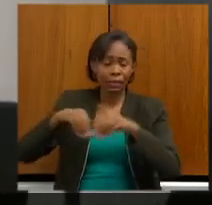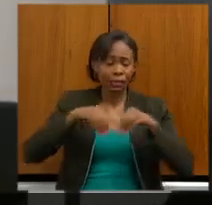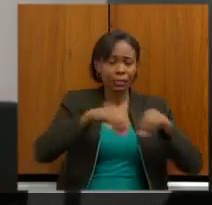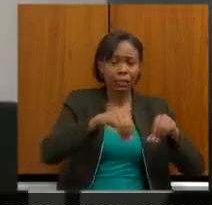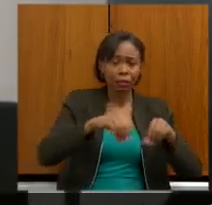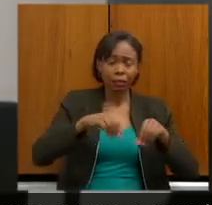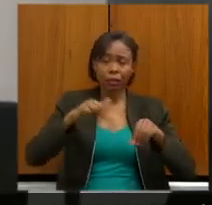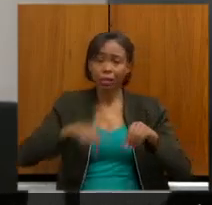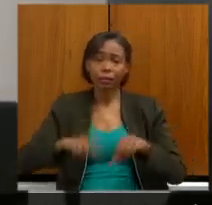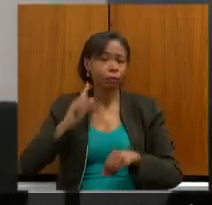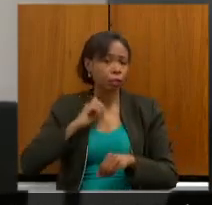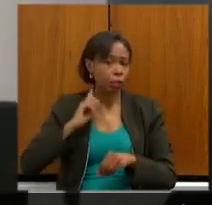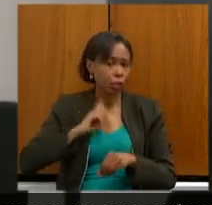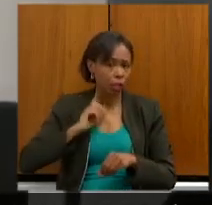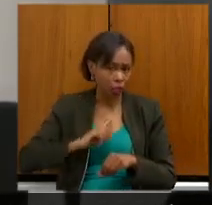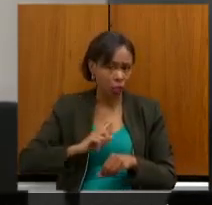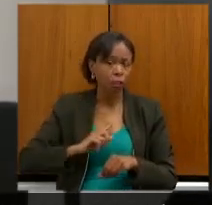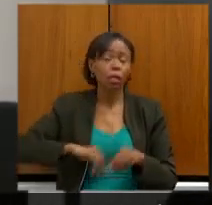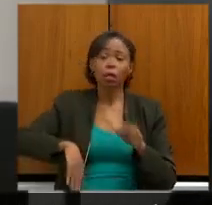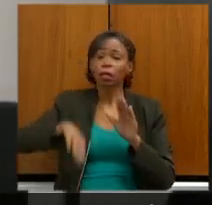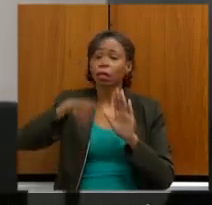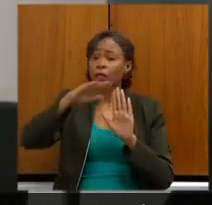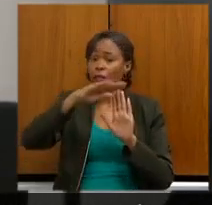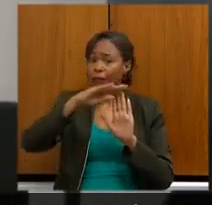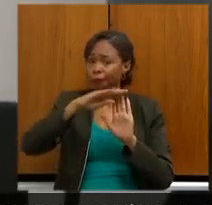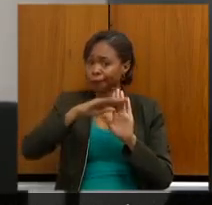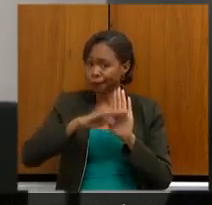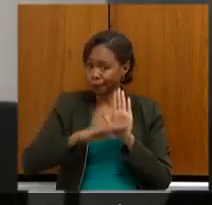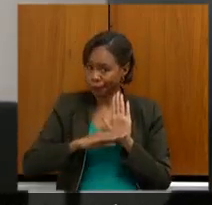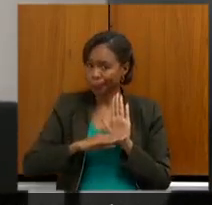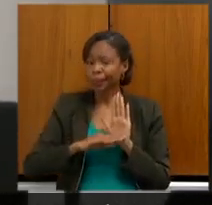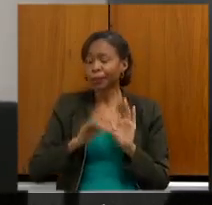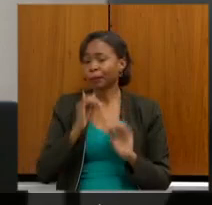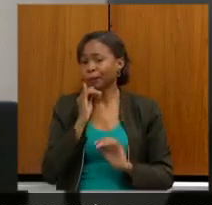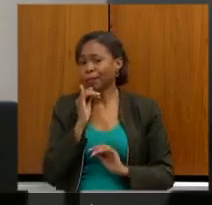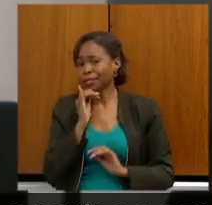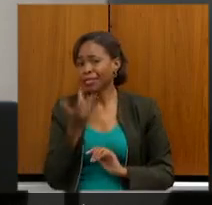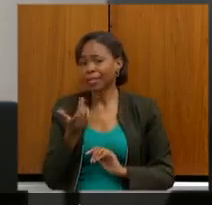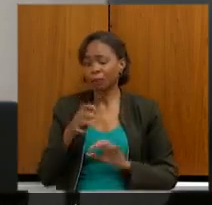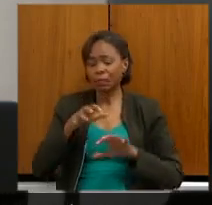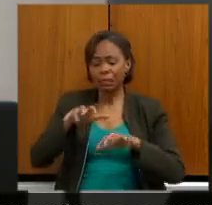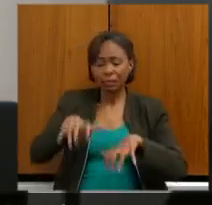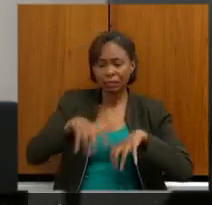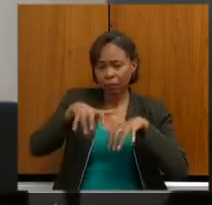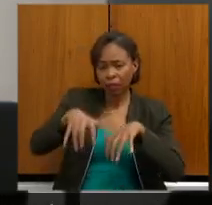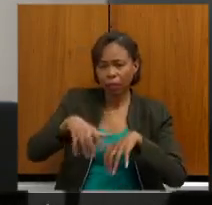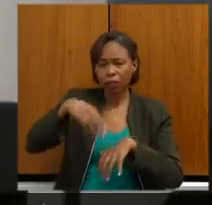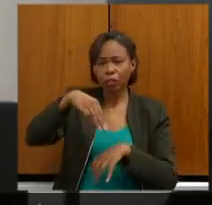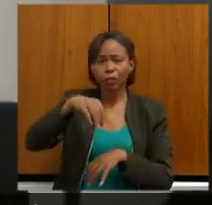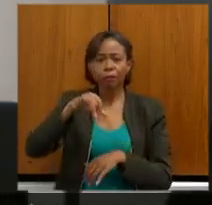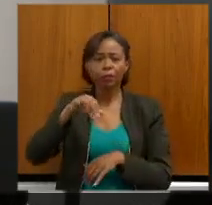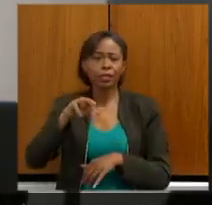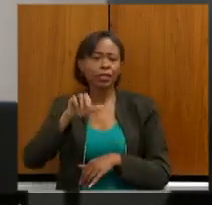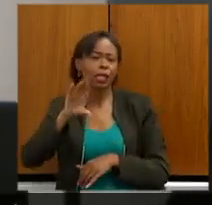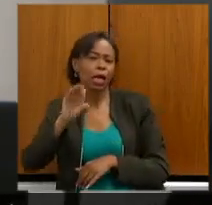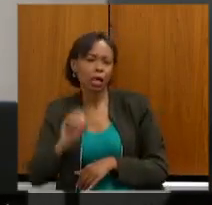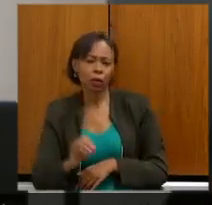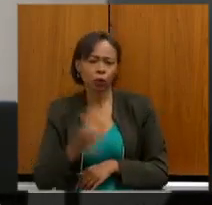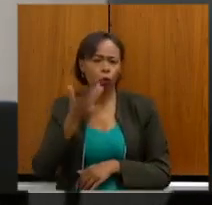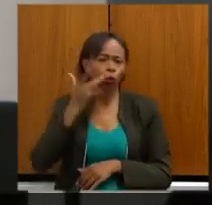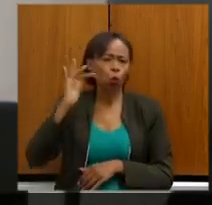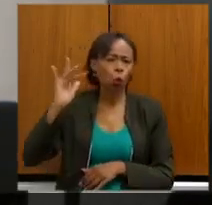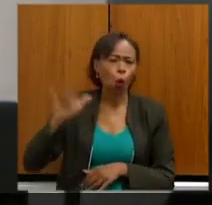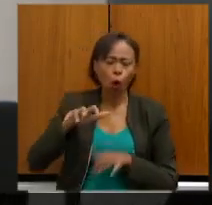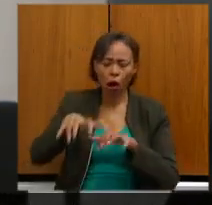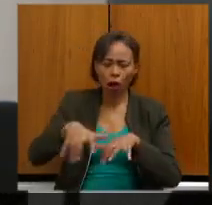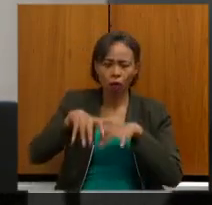as pautas relacionadas às extração de minério extração de ouro ampliação